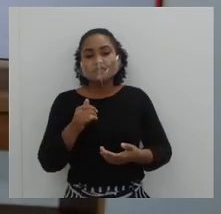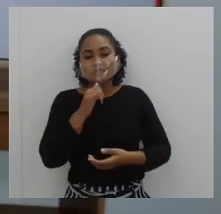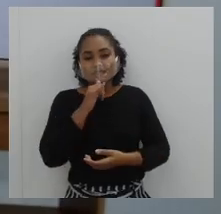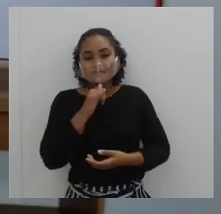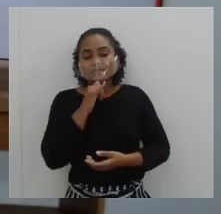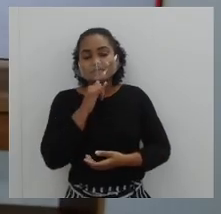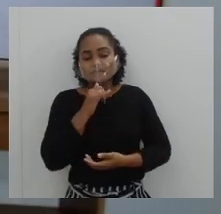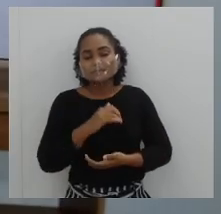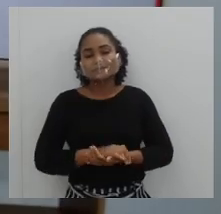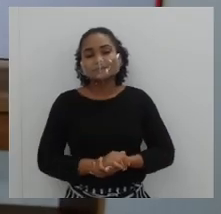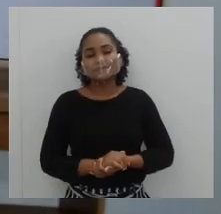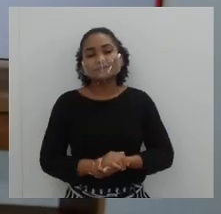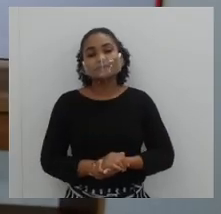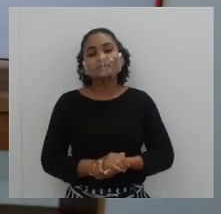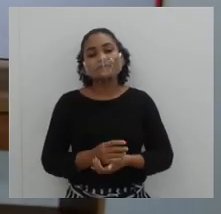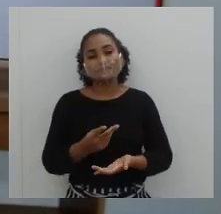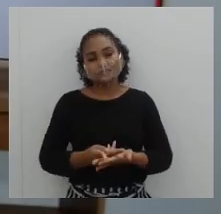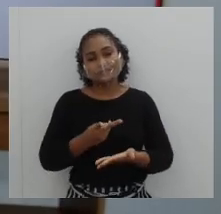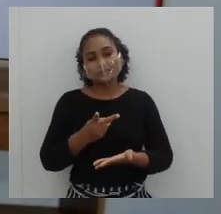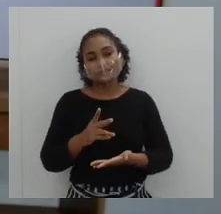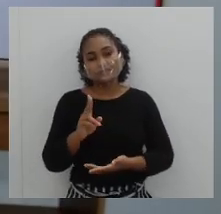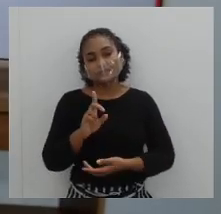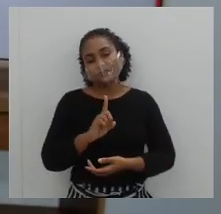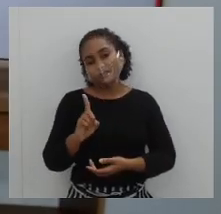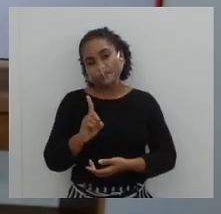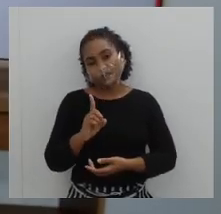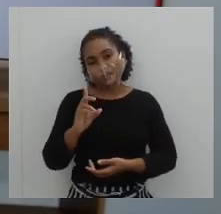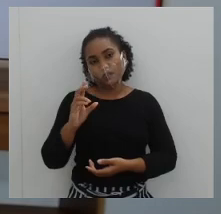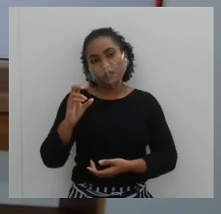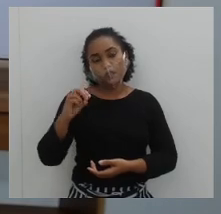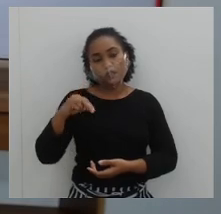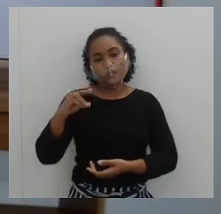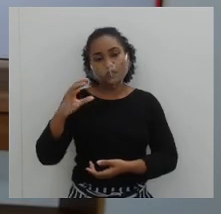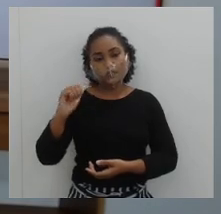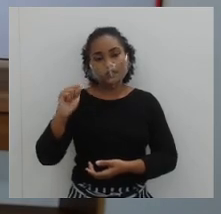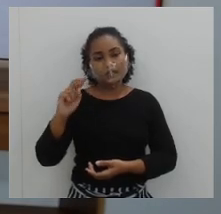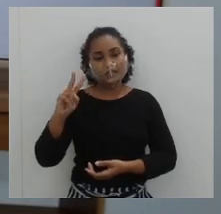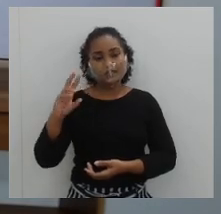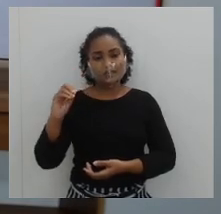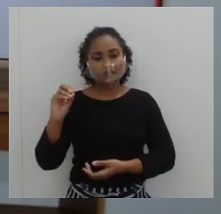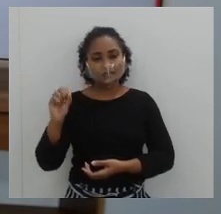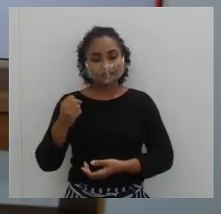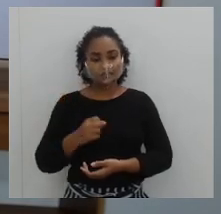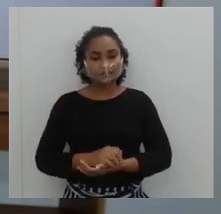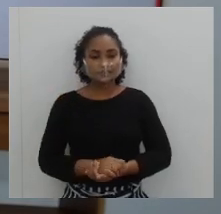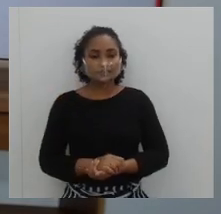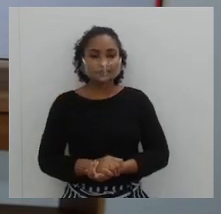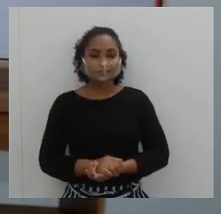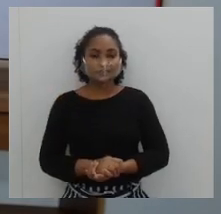isso, é porque o poliedro é não convexo ou côncavo. Tá certo?